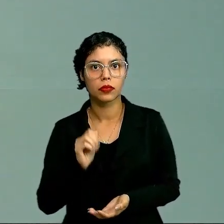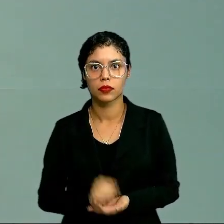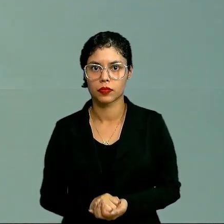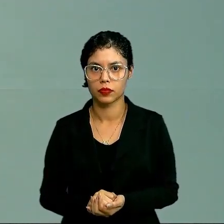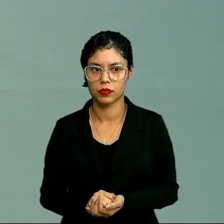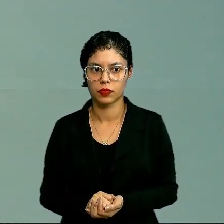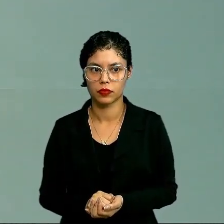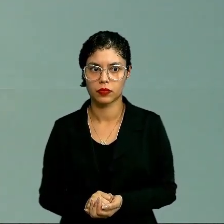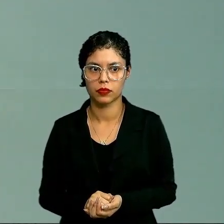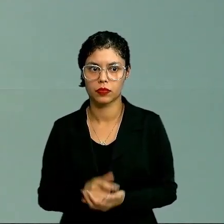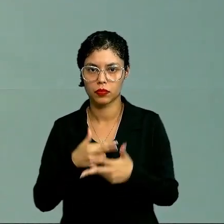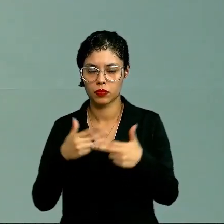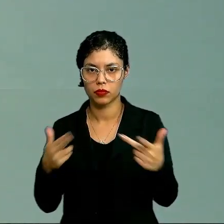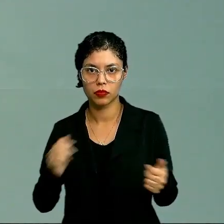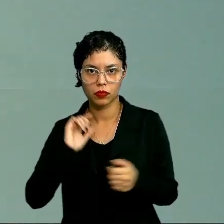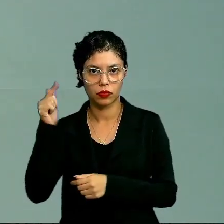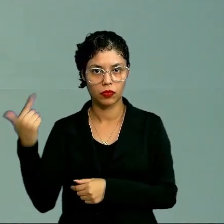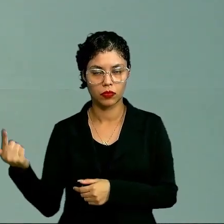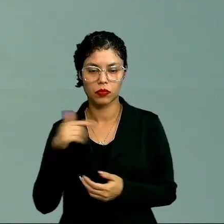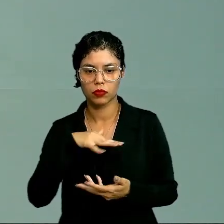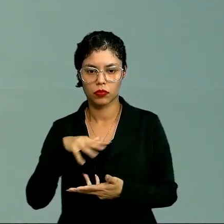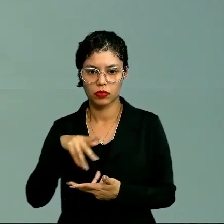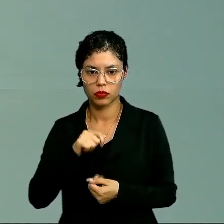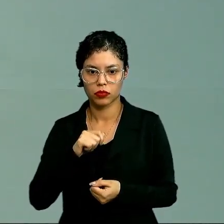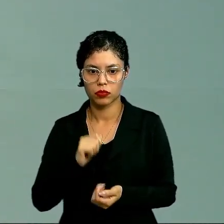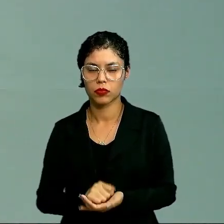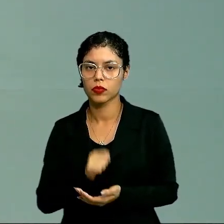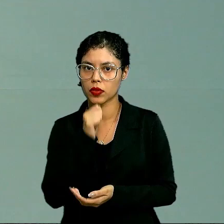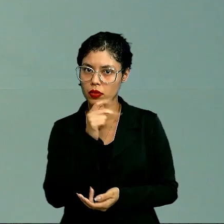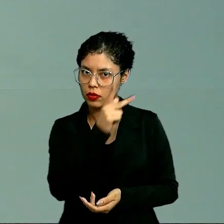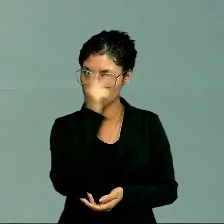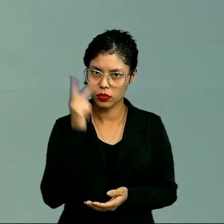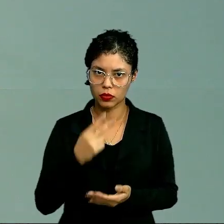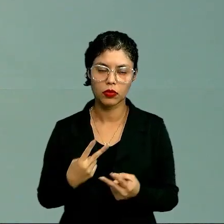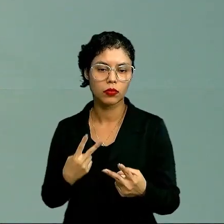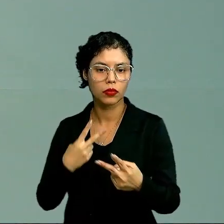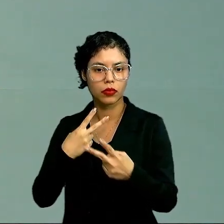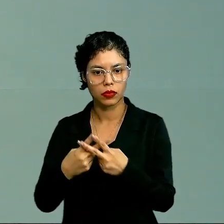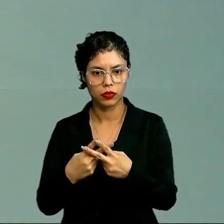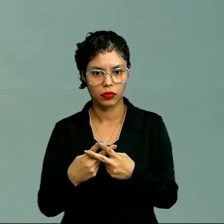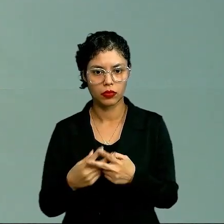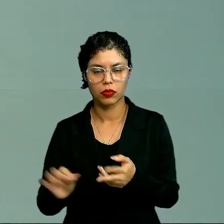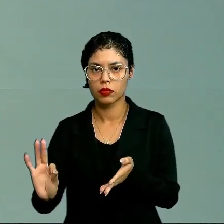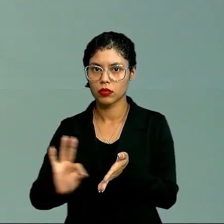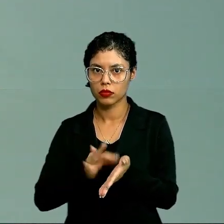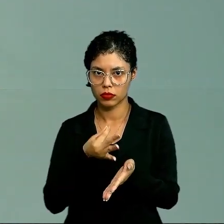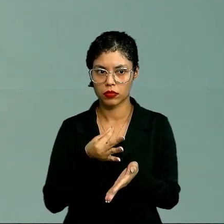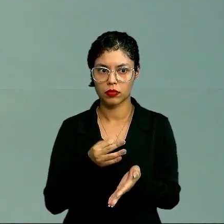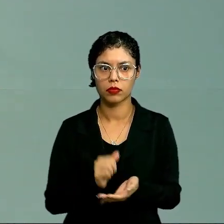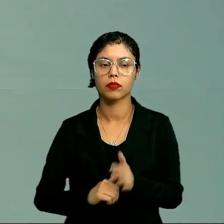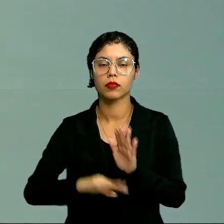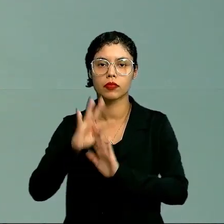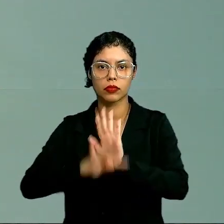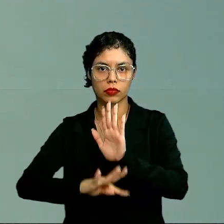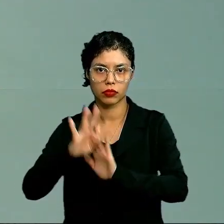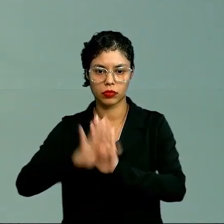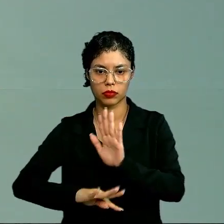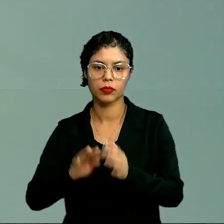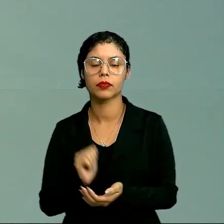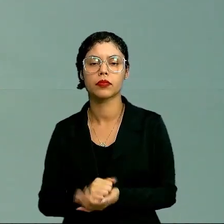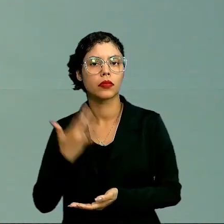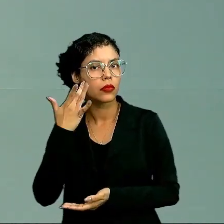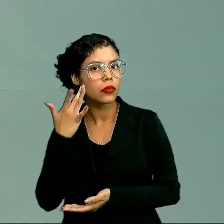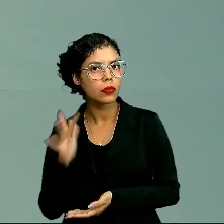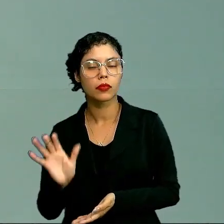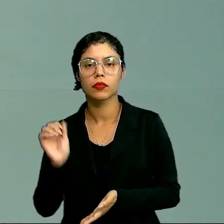assim uma coisa de outro mundo, porque algumas pessoas têm um bloqueio na hora de fazer a escrita de um texto. Ai, professora, eu não sei escrever